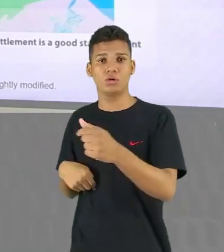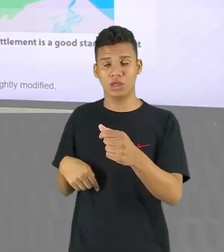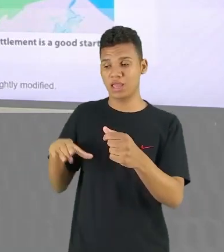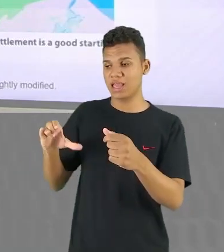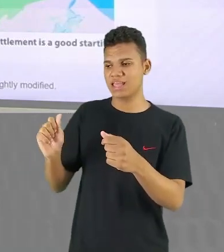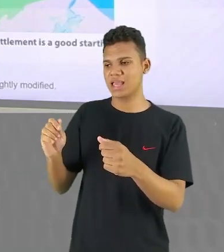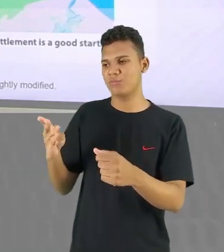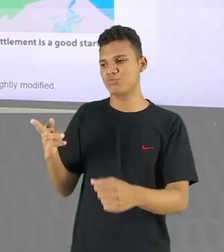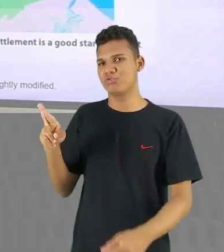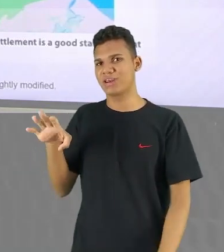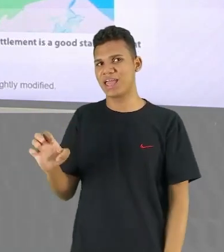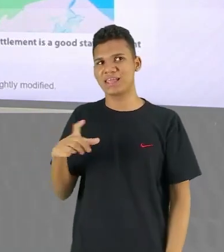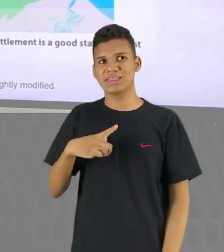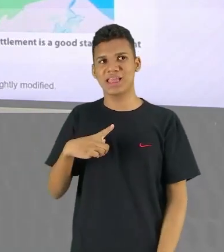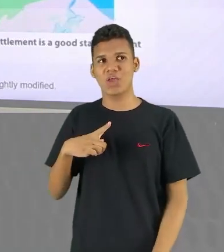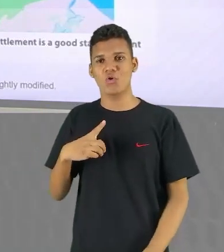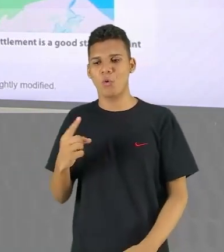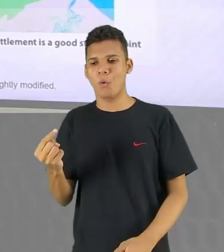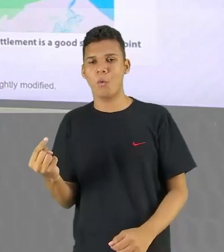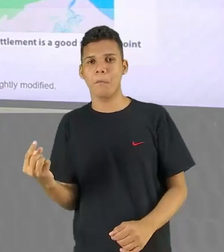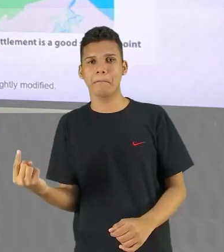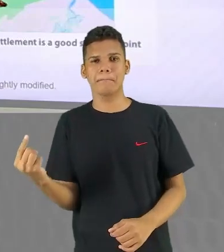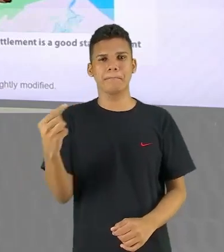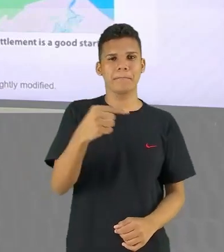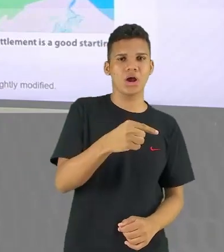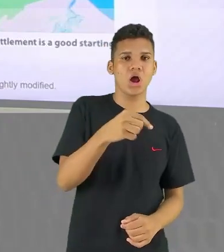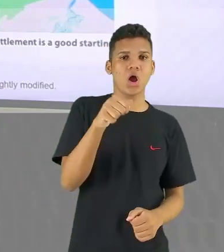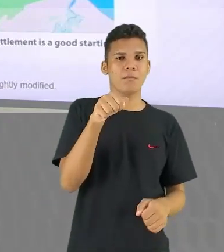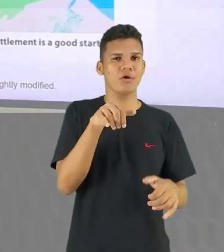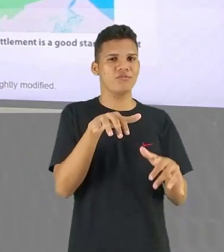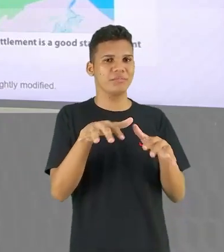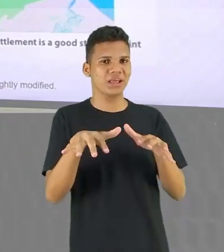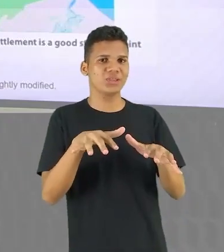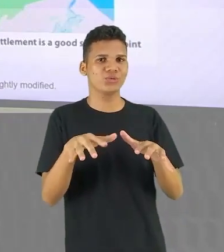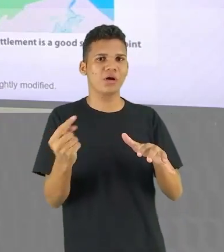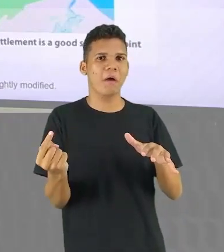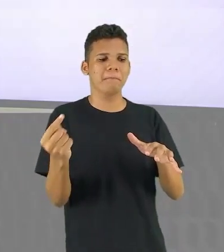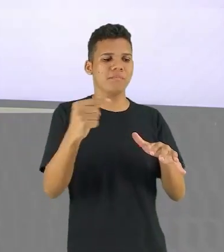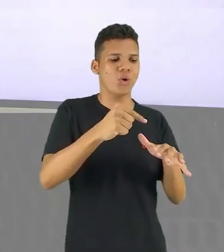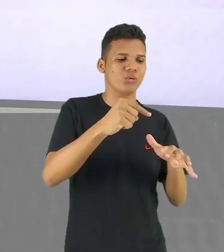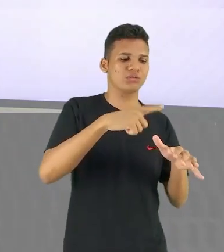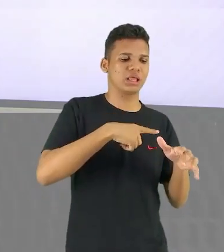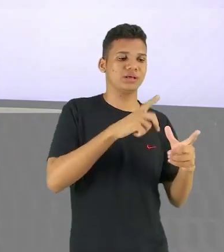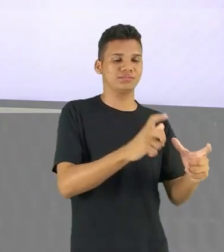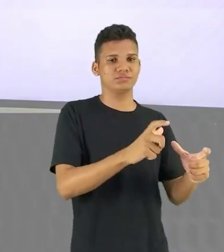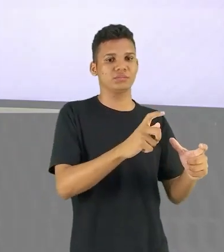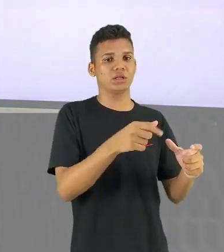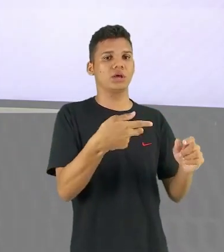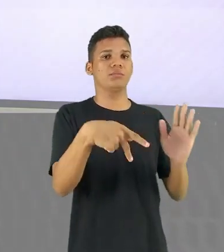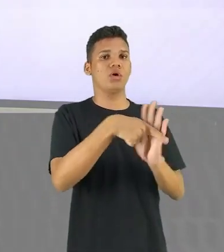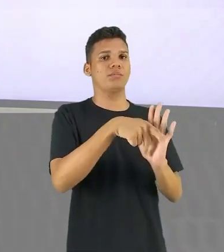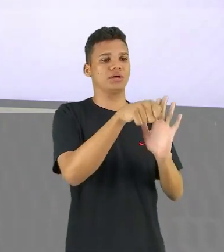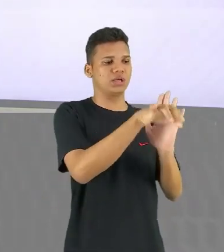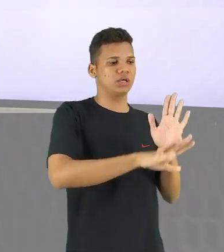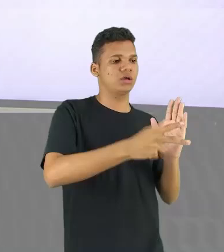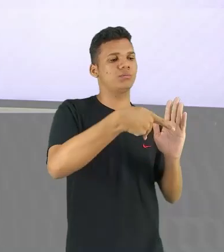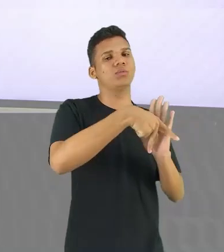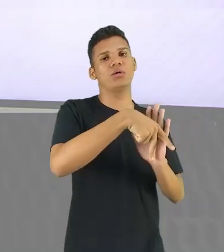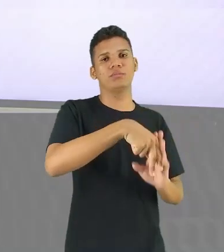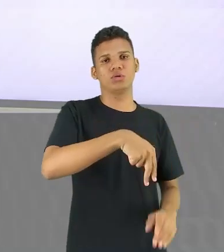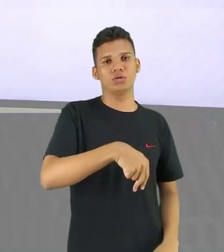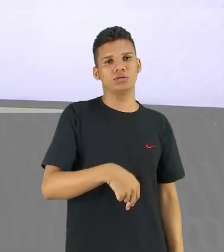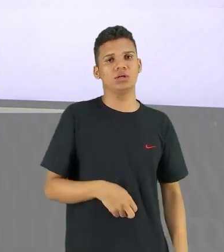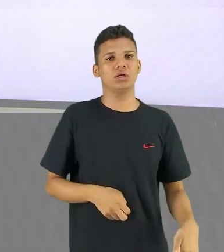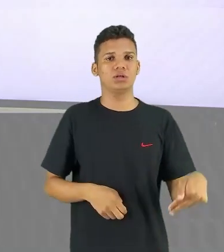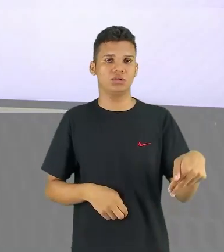esse movimento aqui, ó. Tá bom? Fazendo essa referência do acesso à região nordeste.